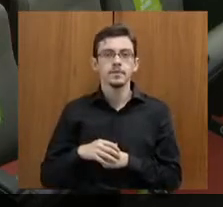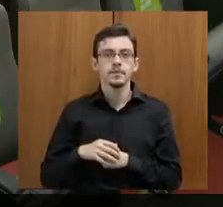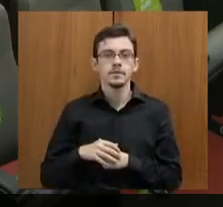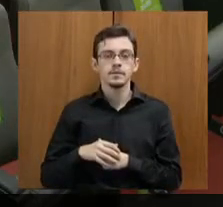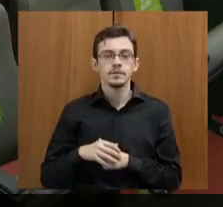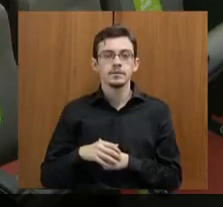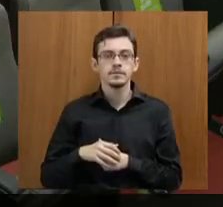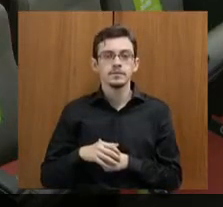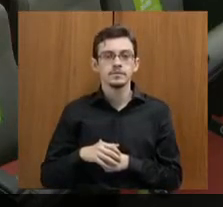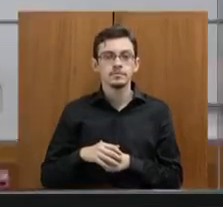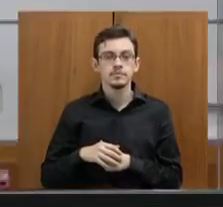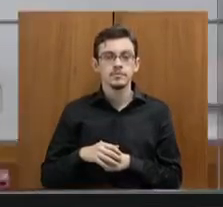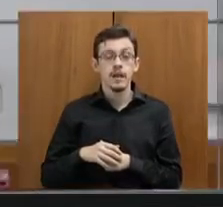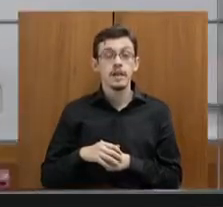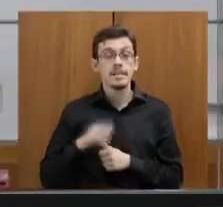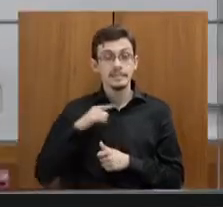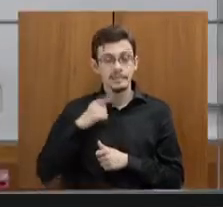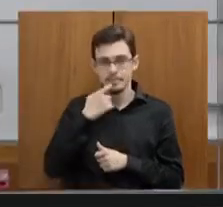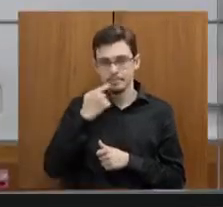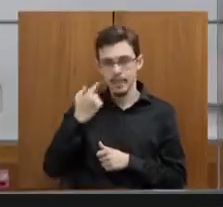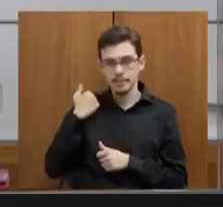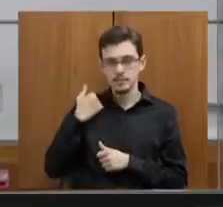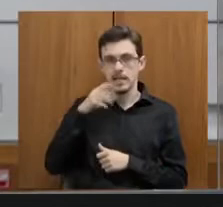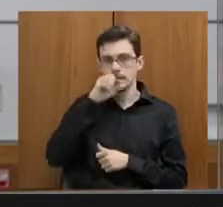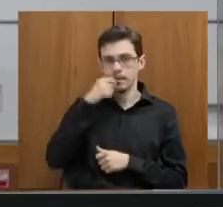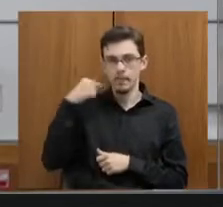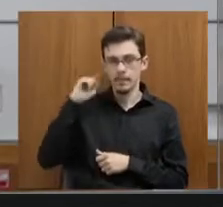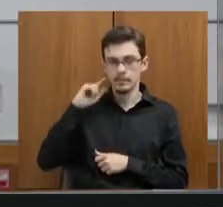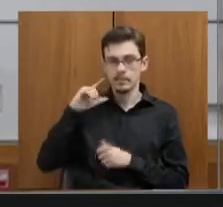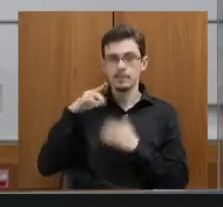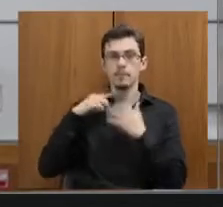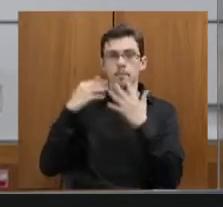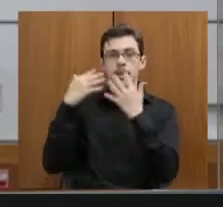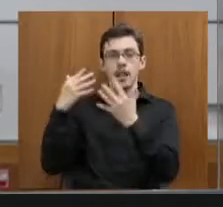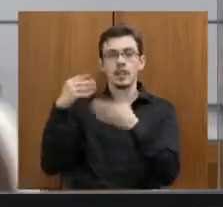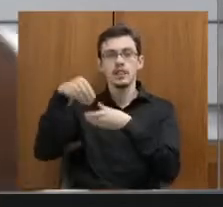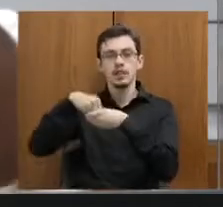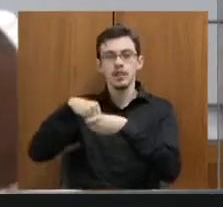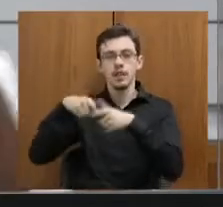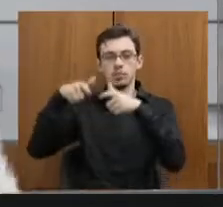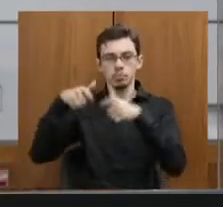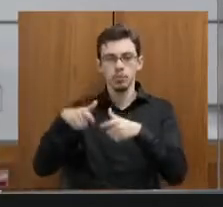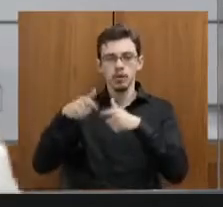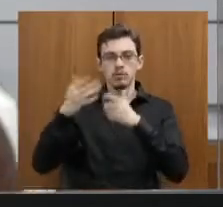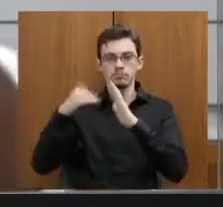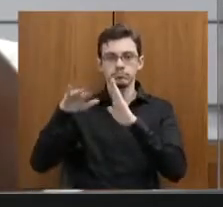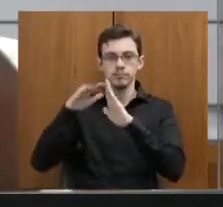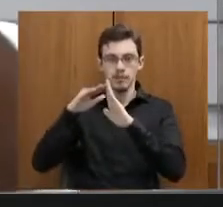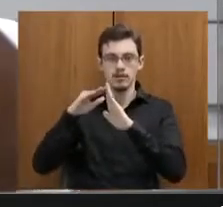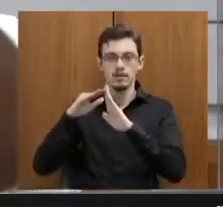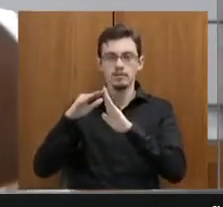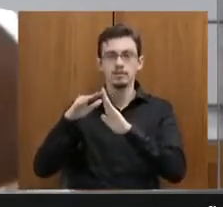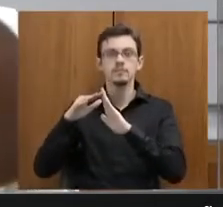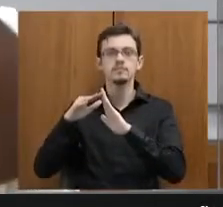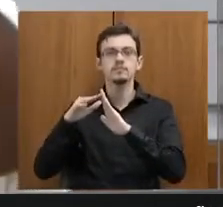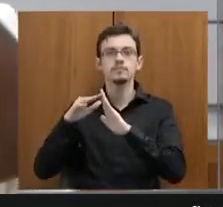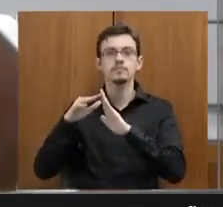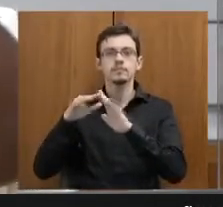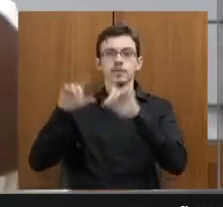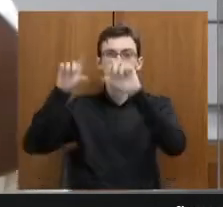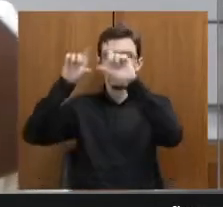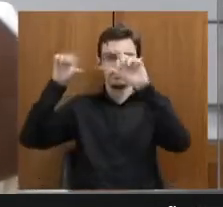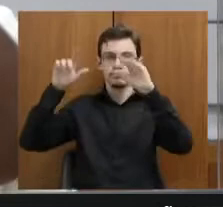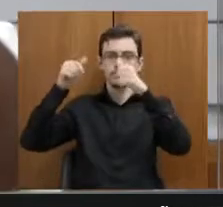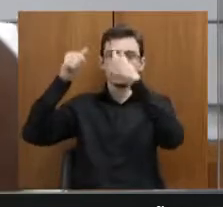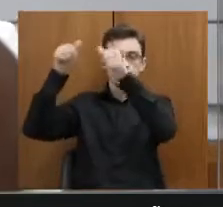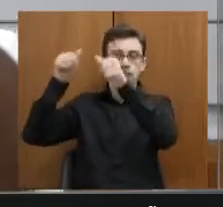ia outra coisa fizemos uma plenária não sabe passado não leopolod o campo para colocar fixar no Ilê a placa